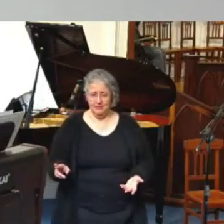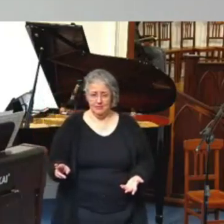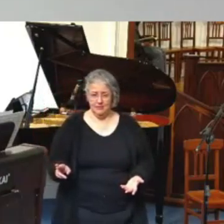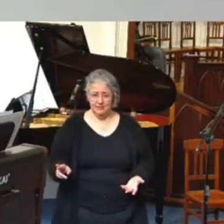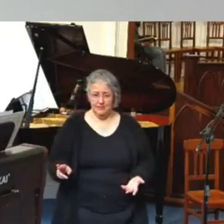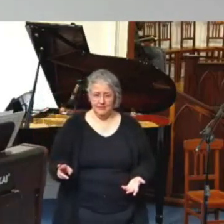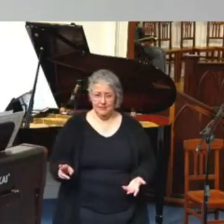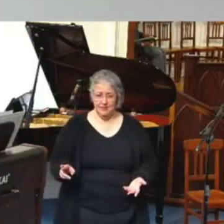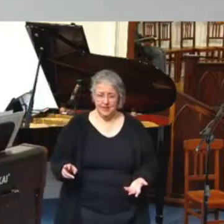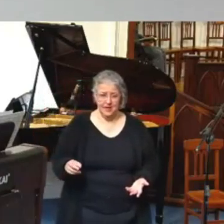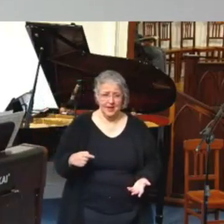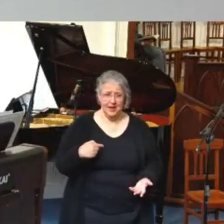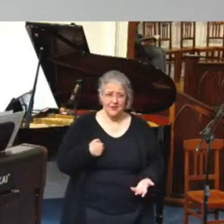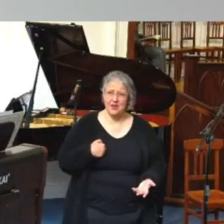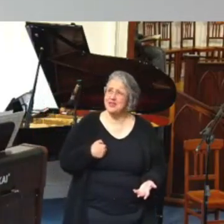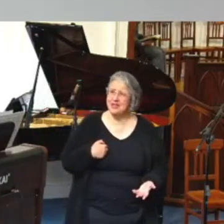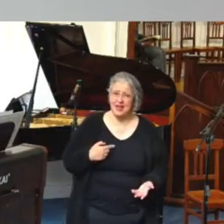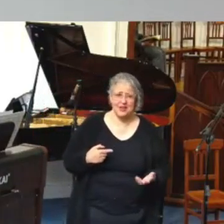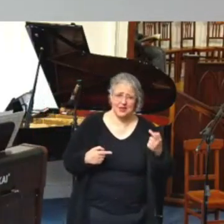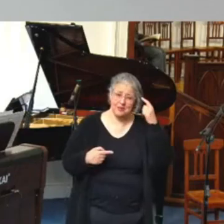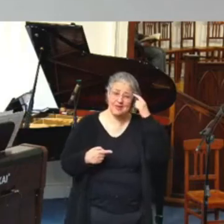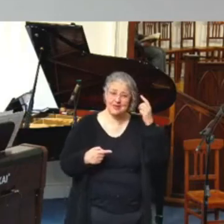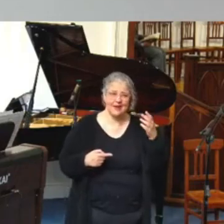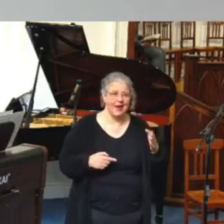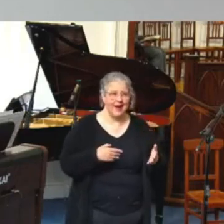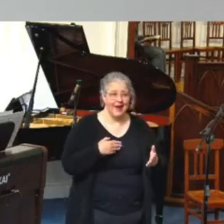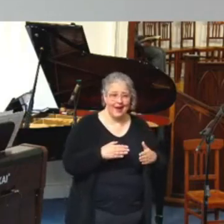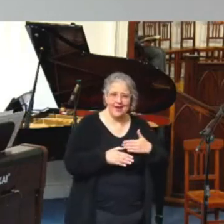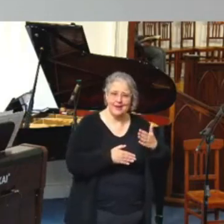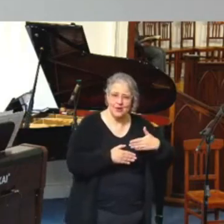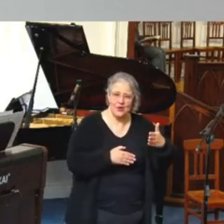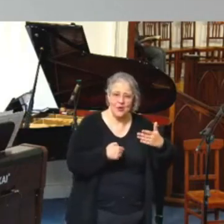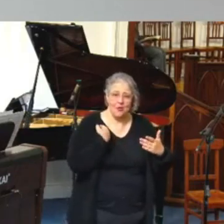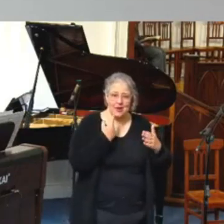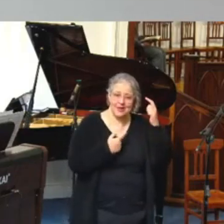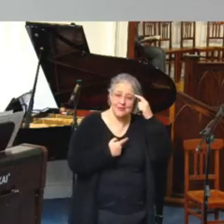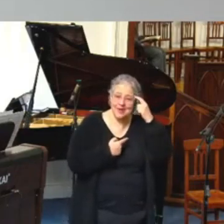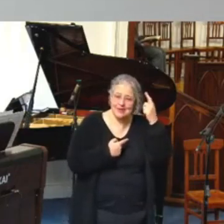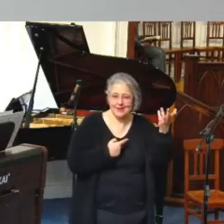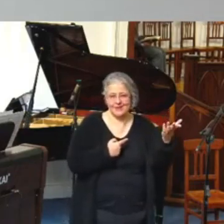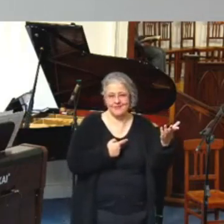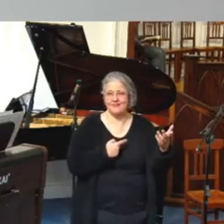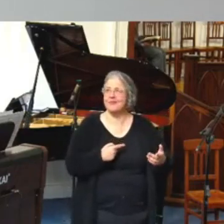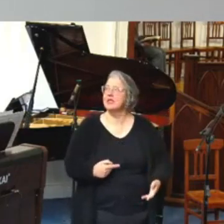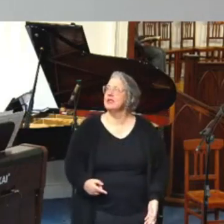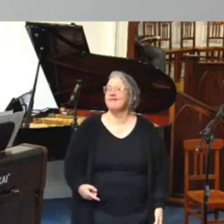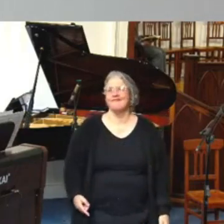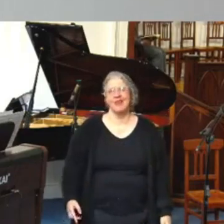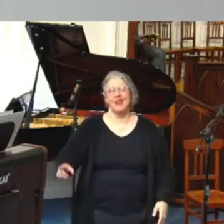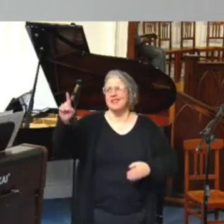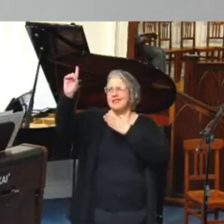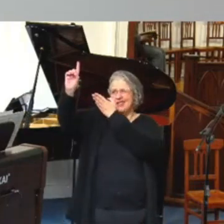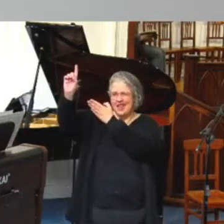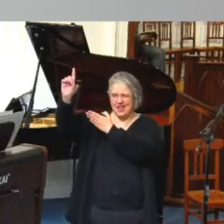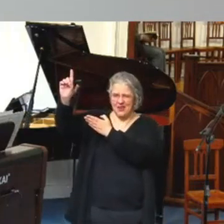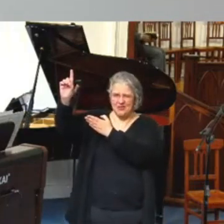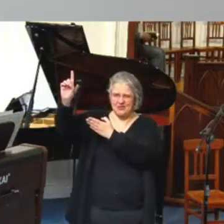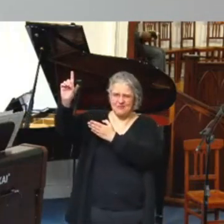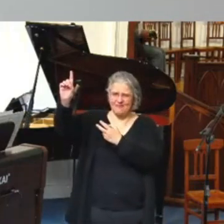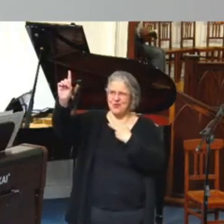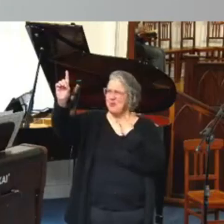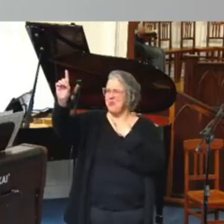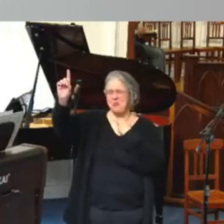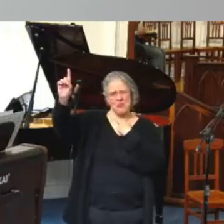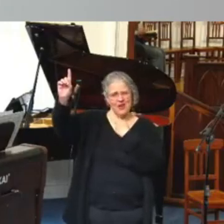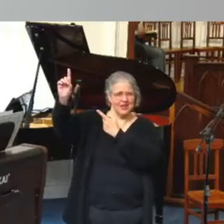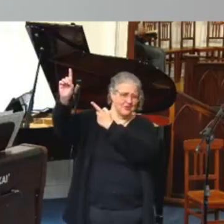fazer que eu não sou importante para Ele. Você começa a se autocomiserar. Eu acho que Deus não